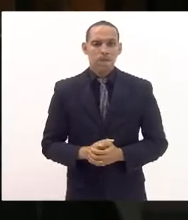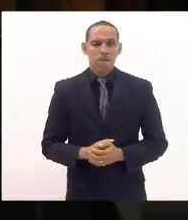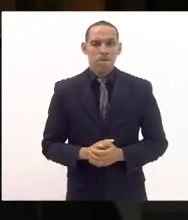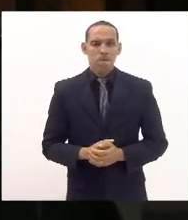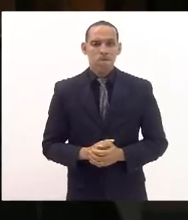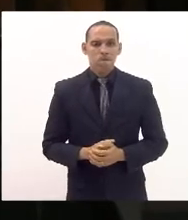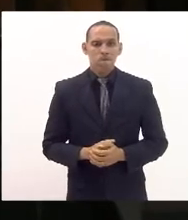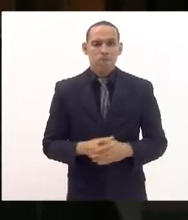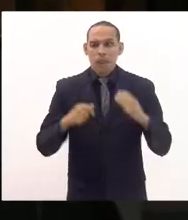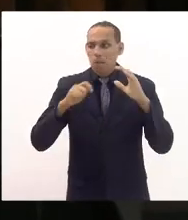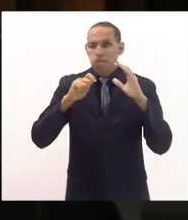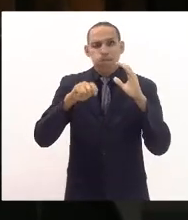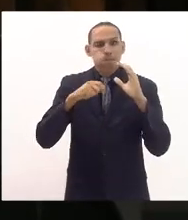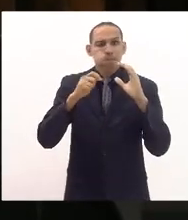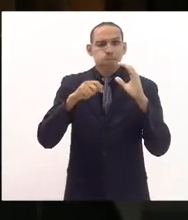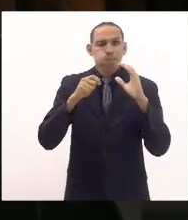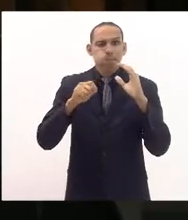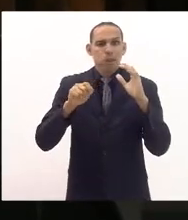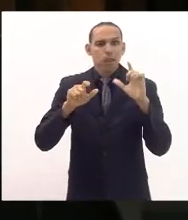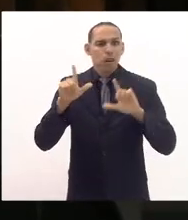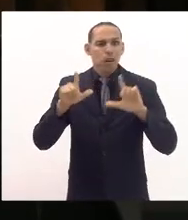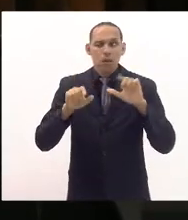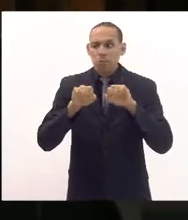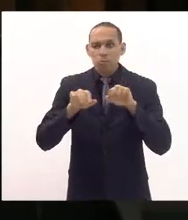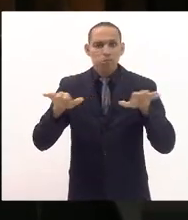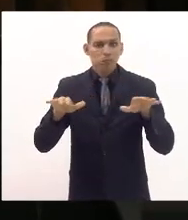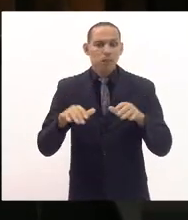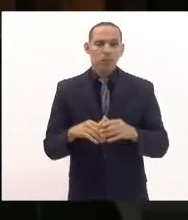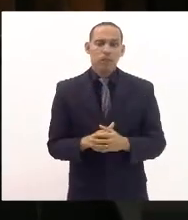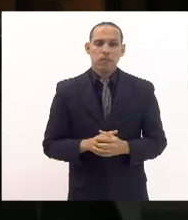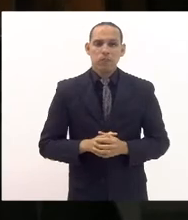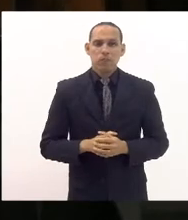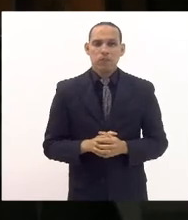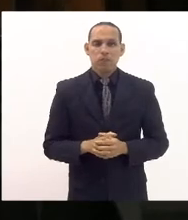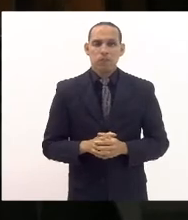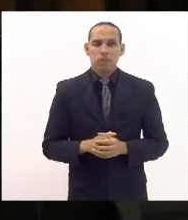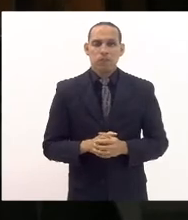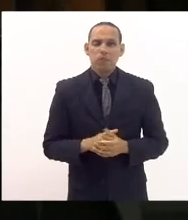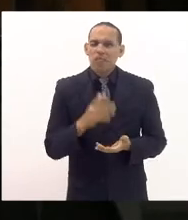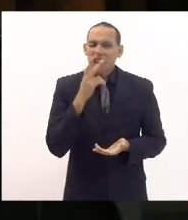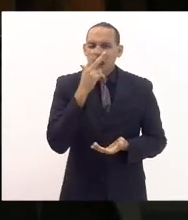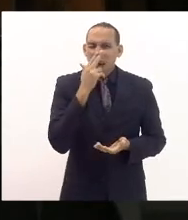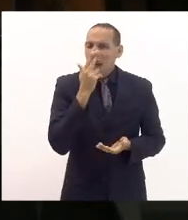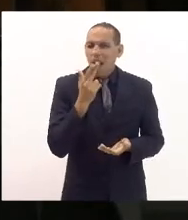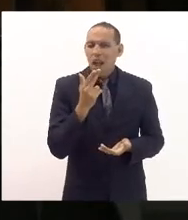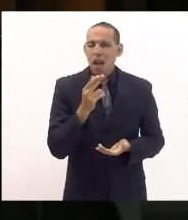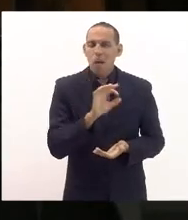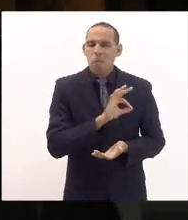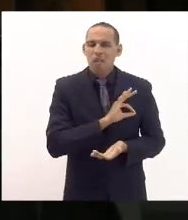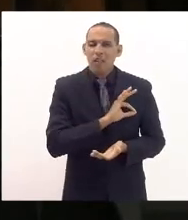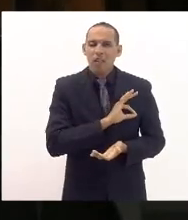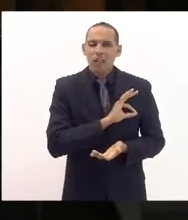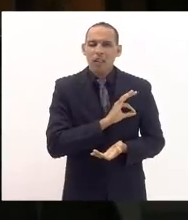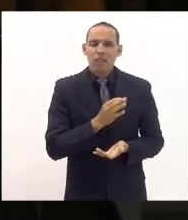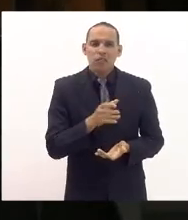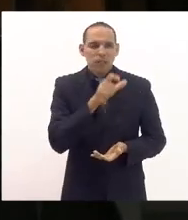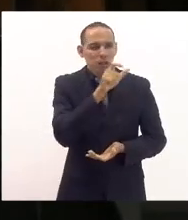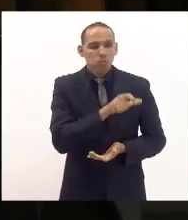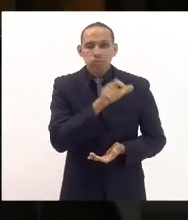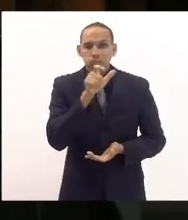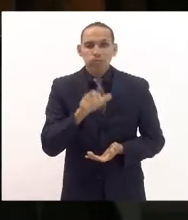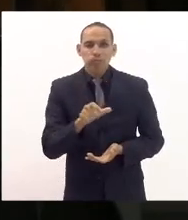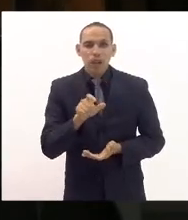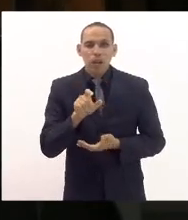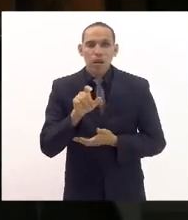é filmado e televisado e parece que aqueles policiais se